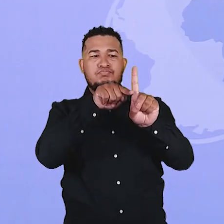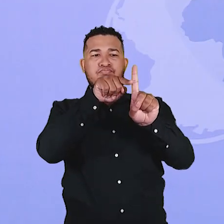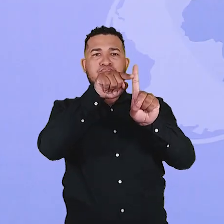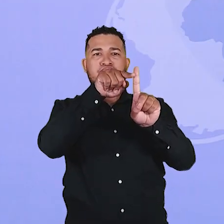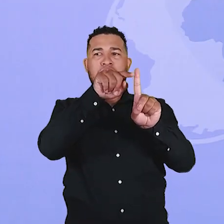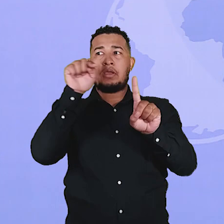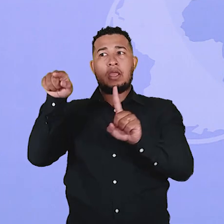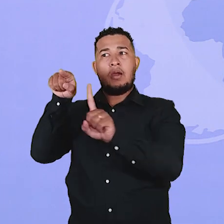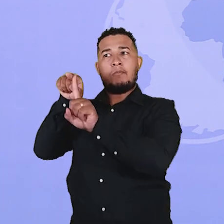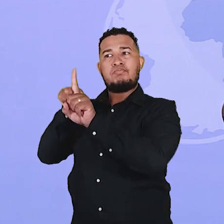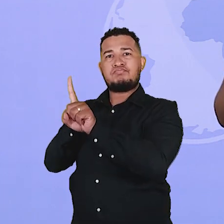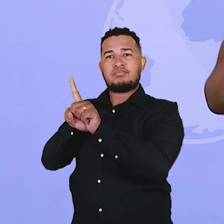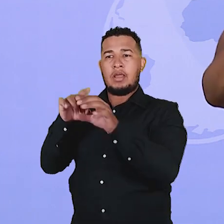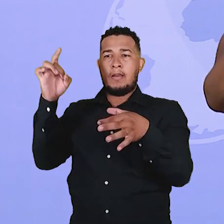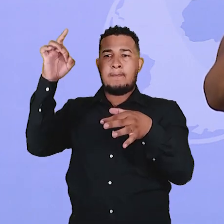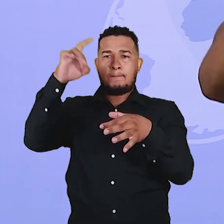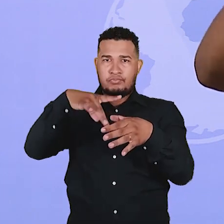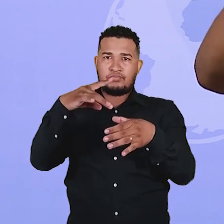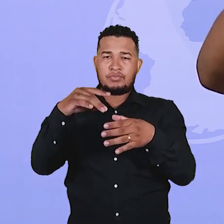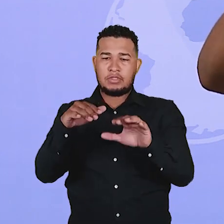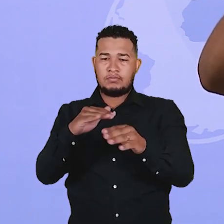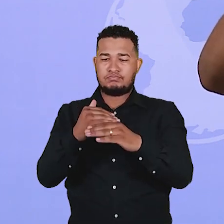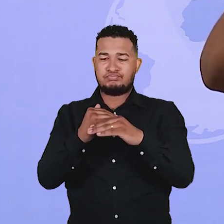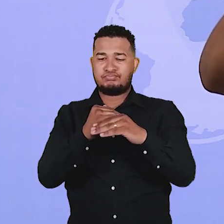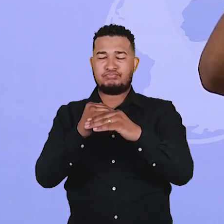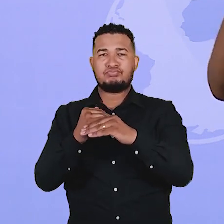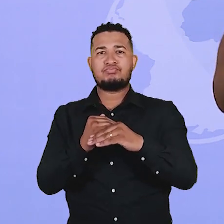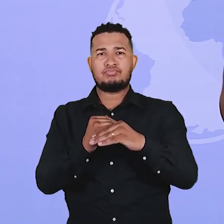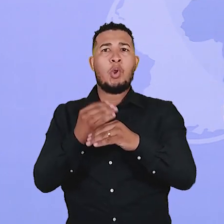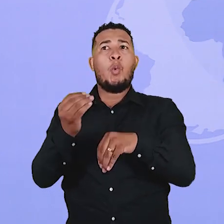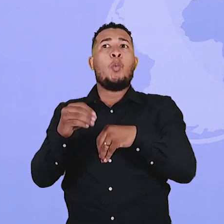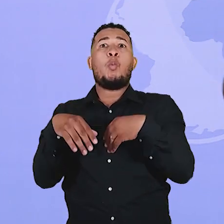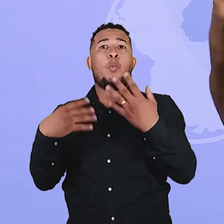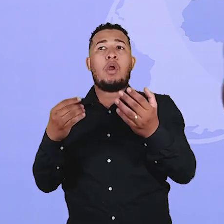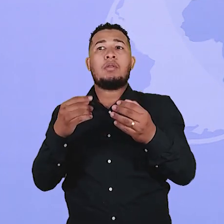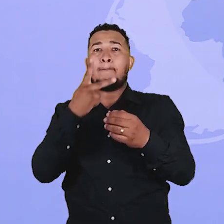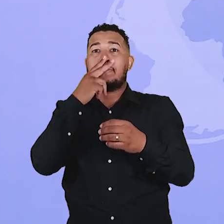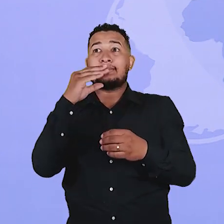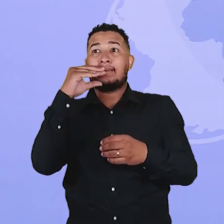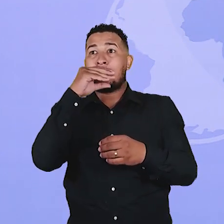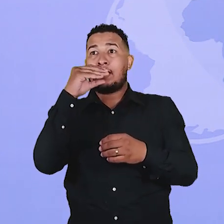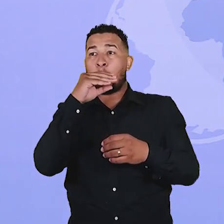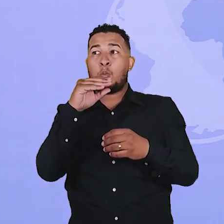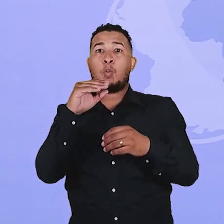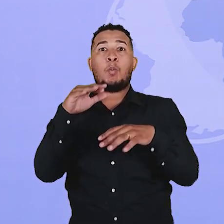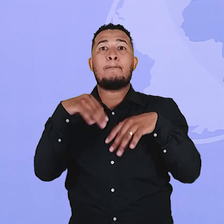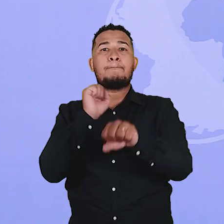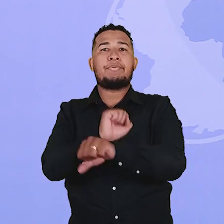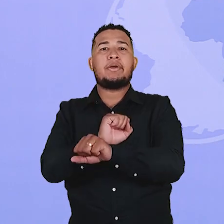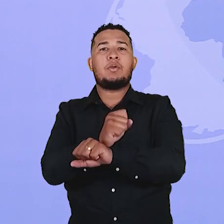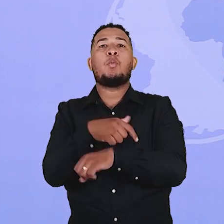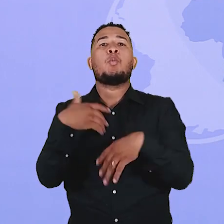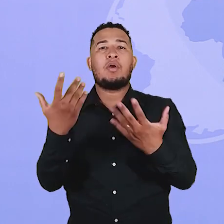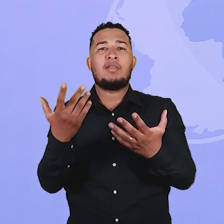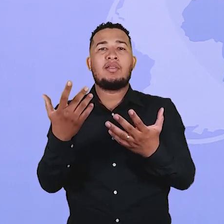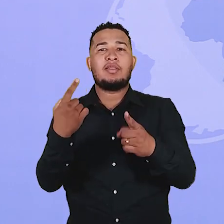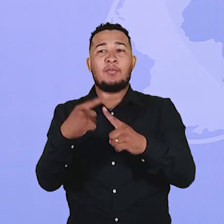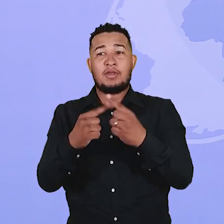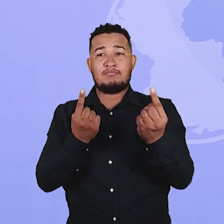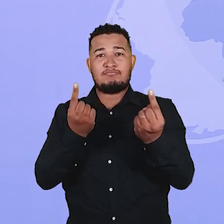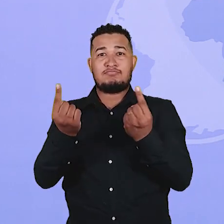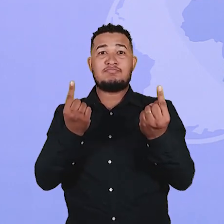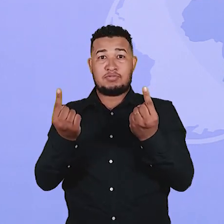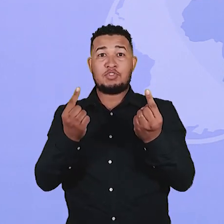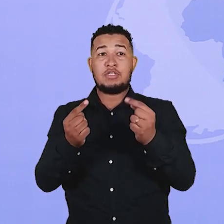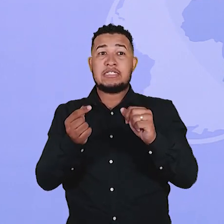que o meu calor vai deixar de fluir, por exemplo, da água para o gelo? Quando os dois estiverem em equilíbrio térmico, ou seja, quando